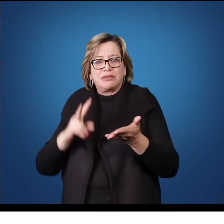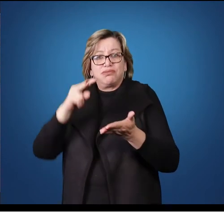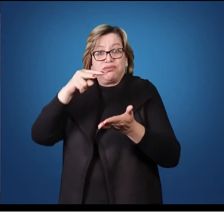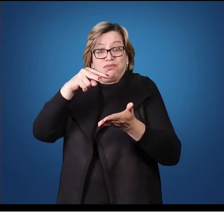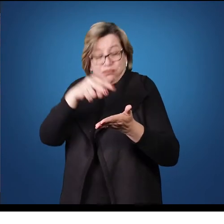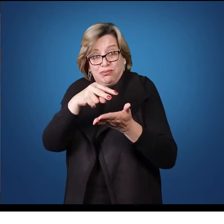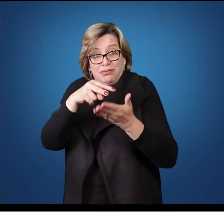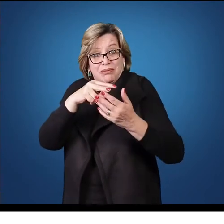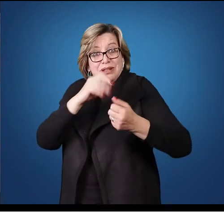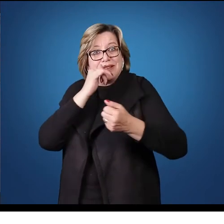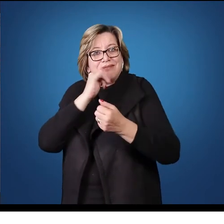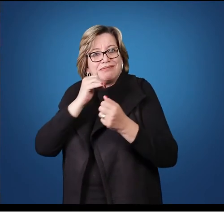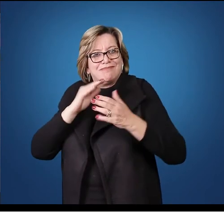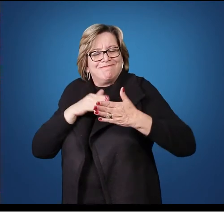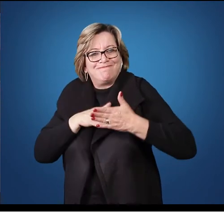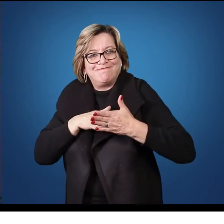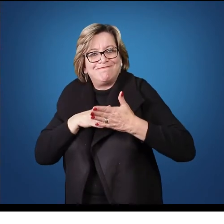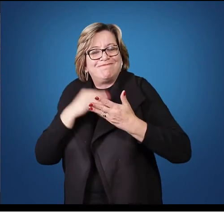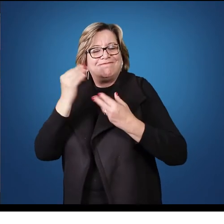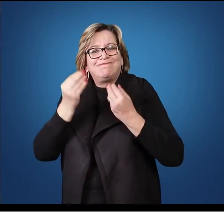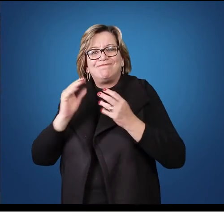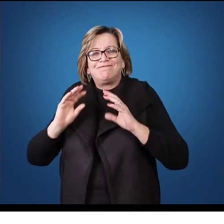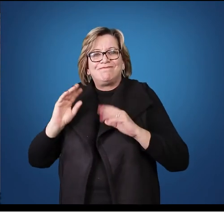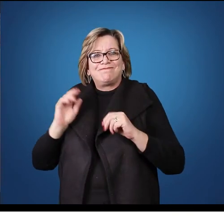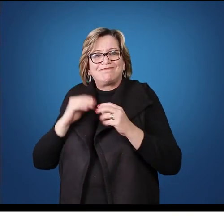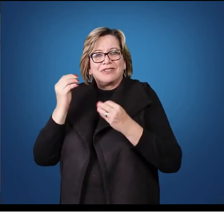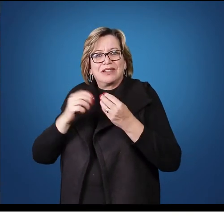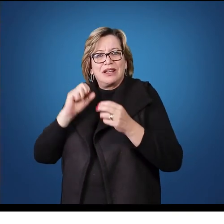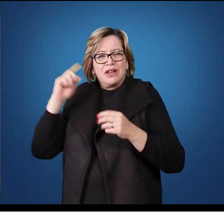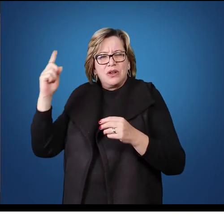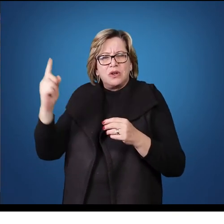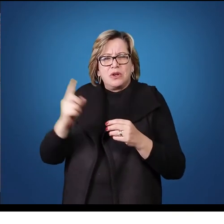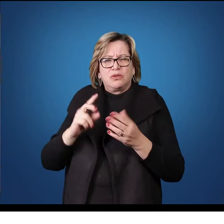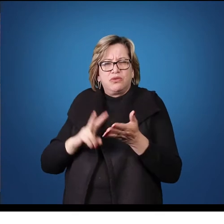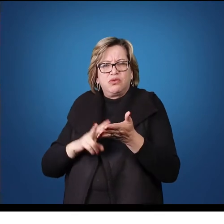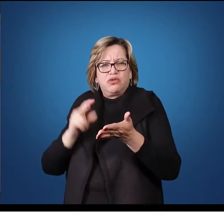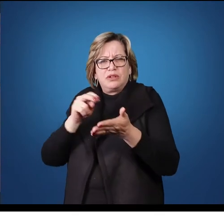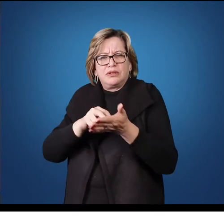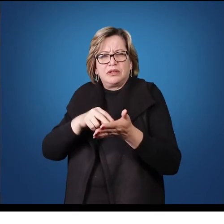que essa energia acumulada dessa passada, gira em salto. Então,